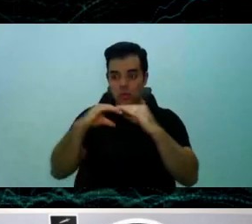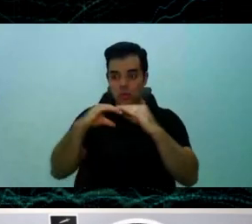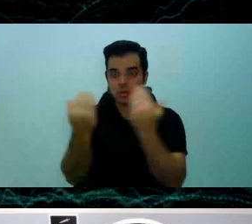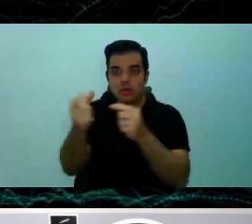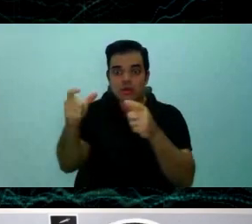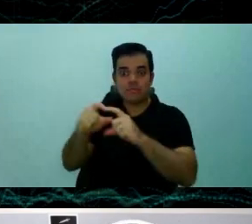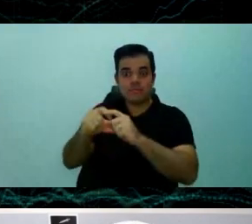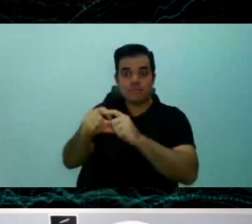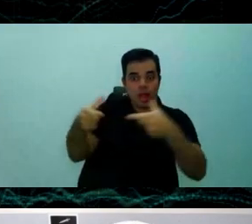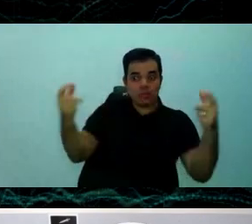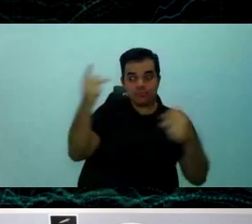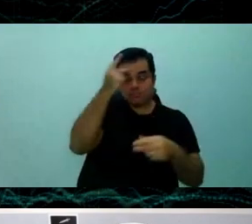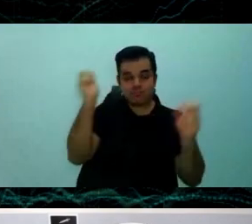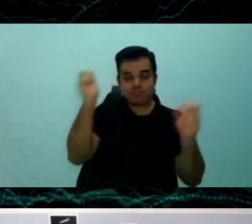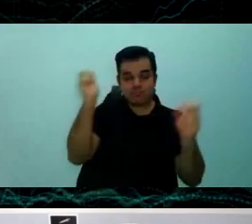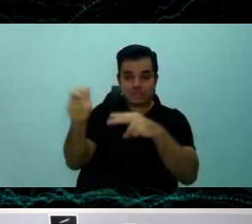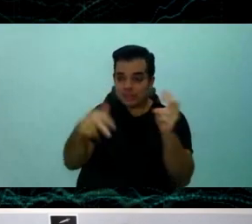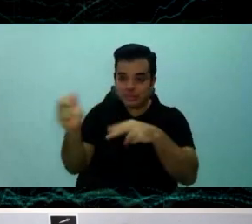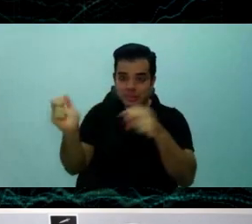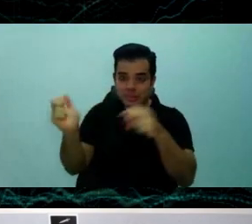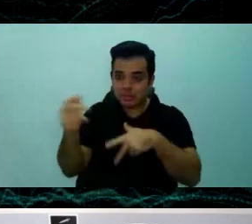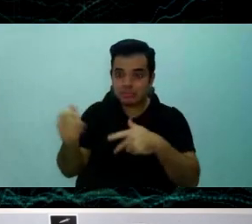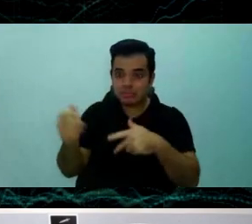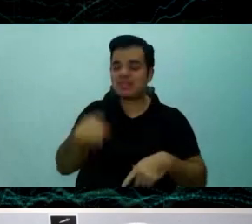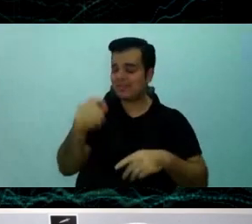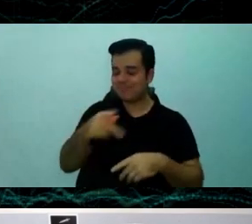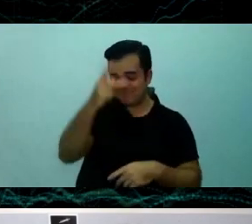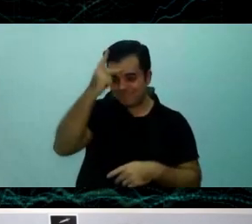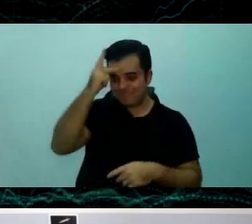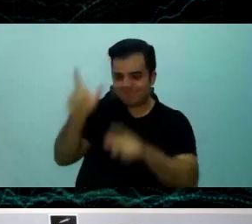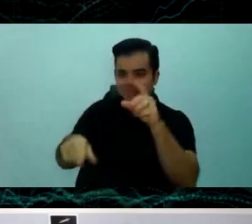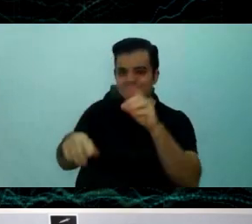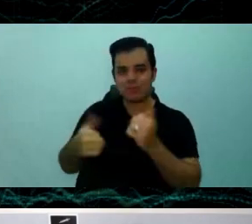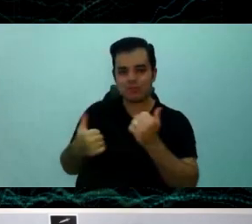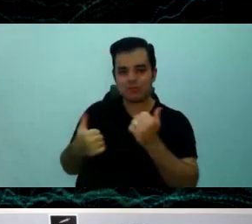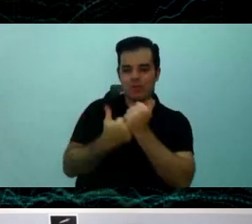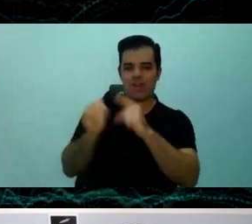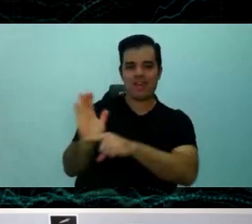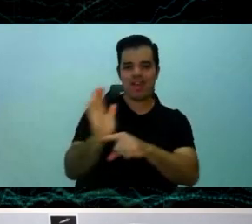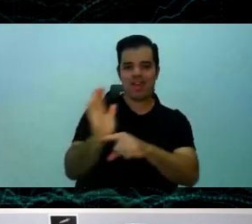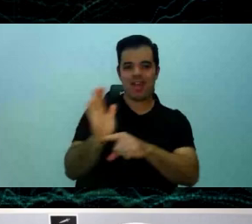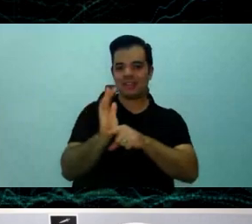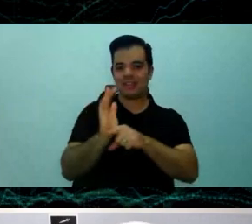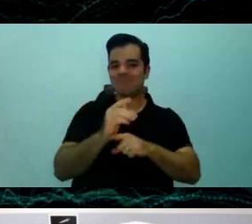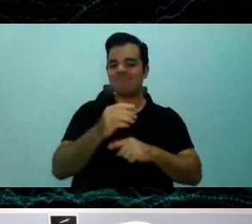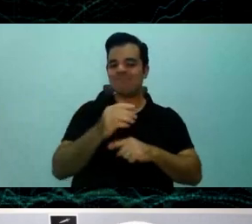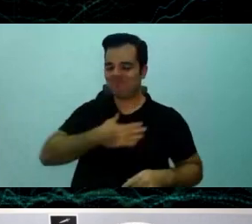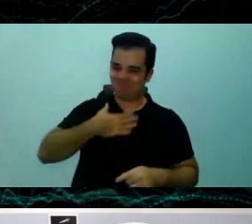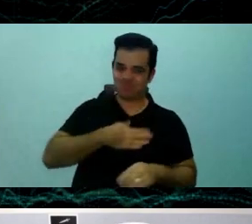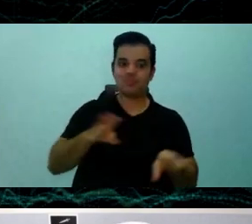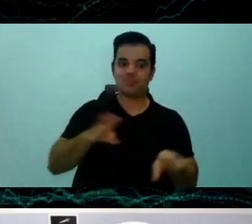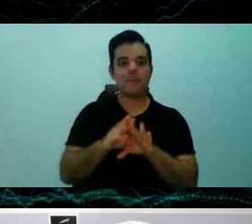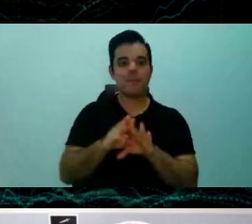maior quantidade de pessoas, onde tem uma galera muito boa lá que dá um suporte muito bacana. E por final, os meus